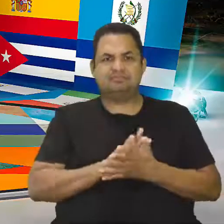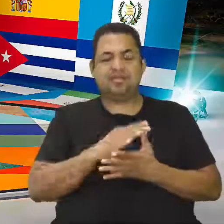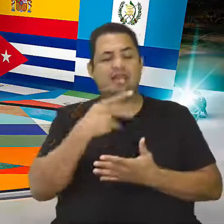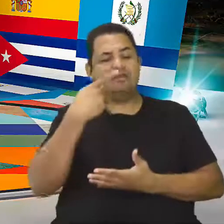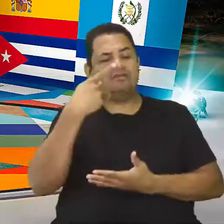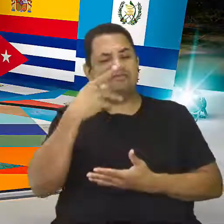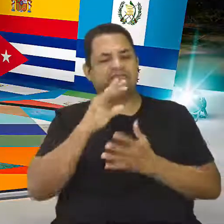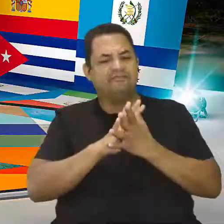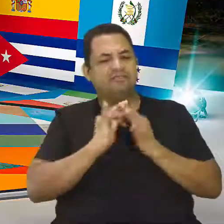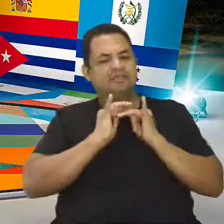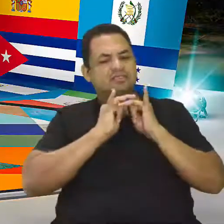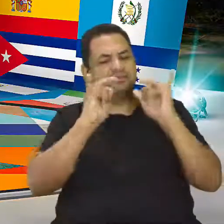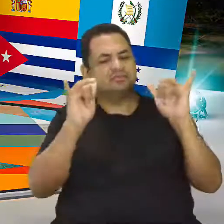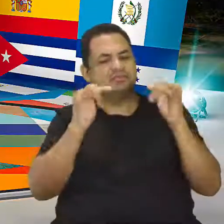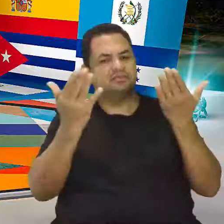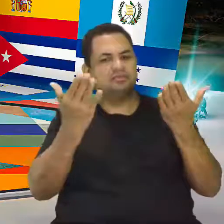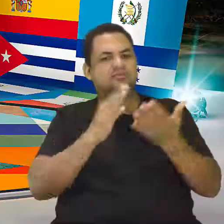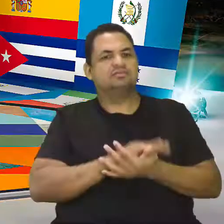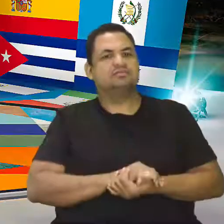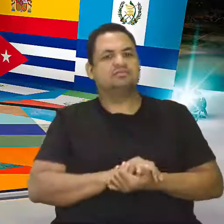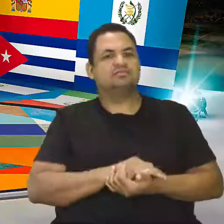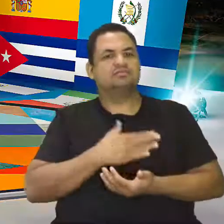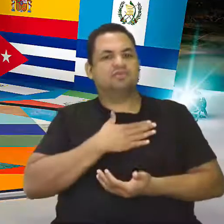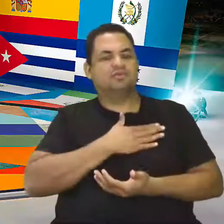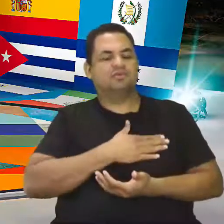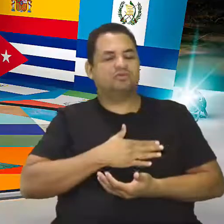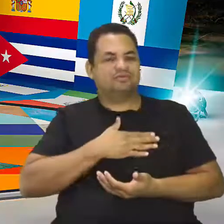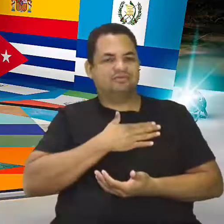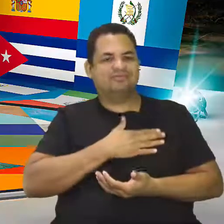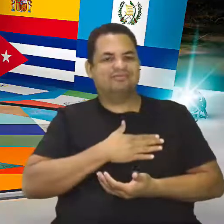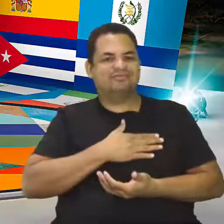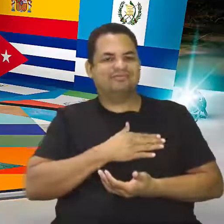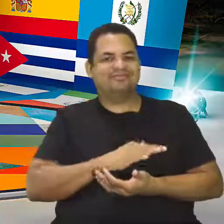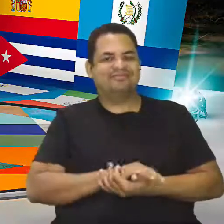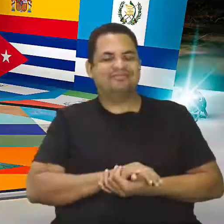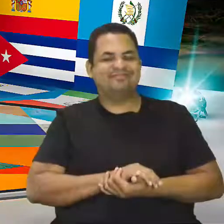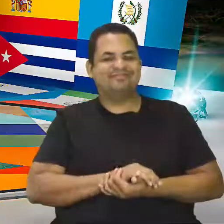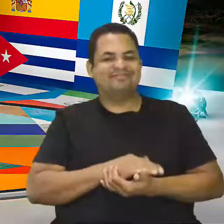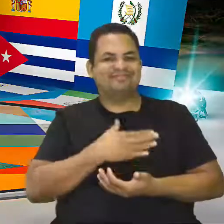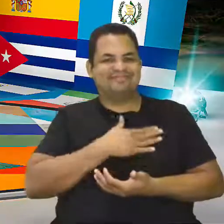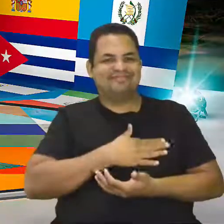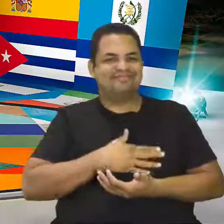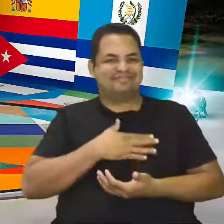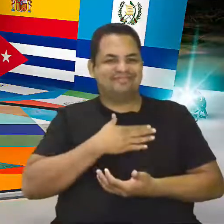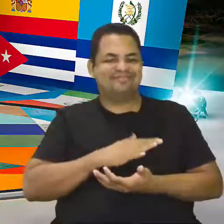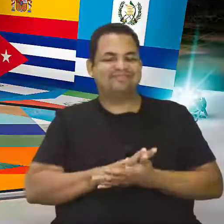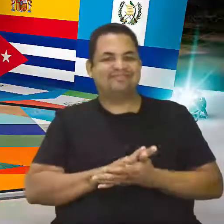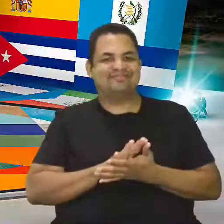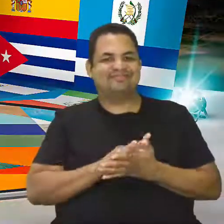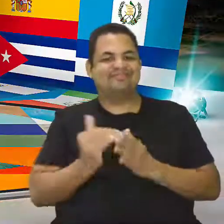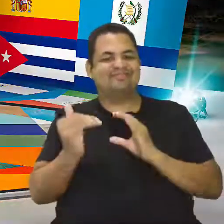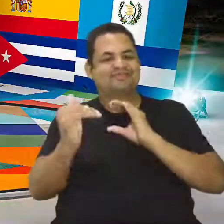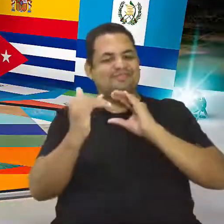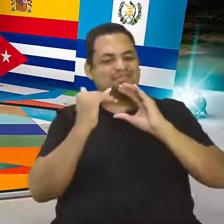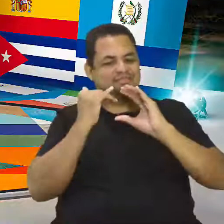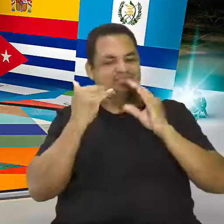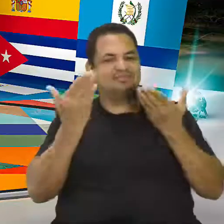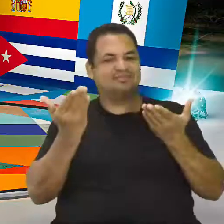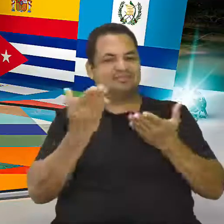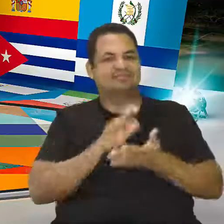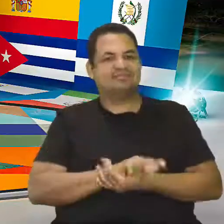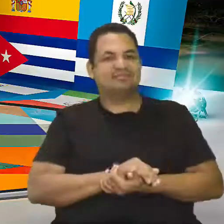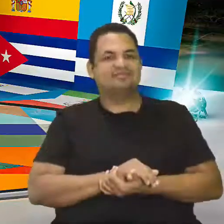recadinho pra gente. Eu gosto tanto. Terrível. Eu ia gostar muito de receber uma mensagem de vocês.